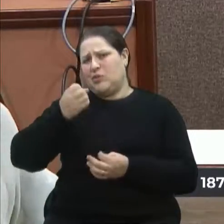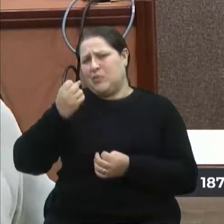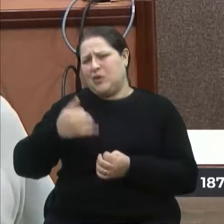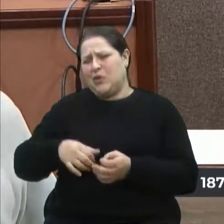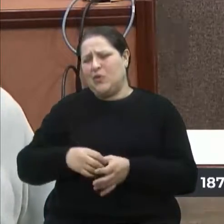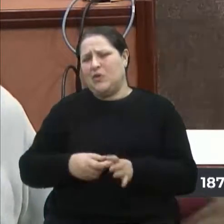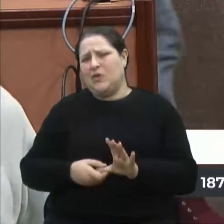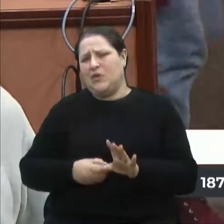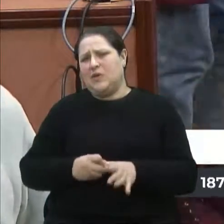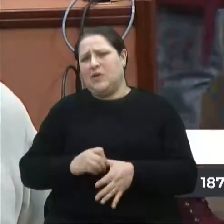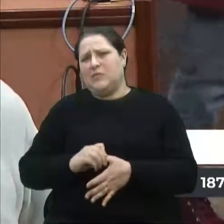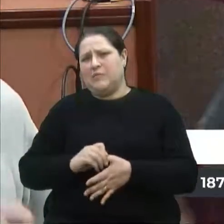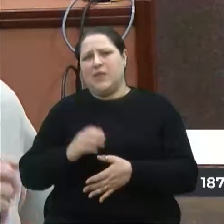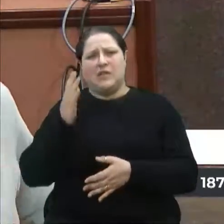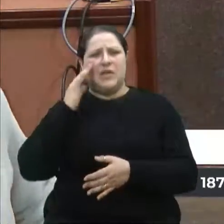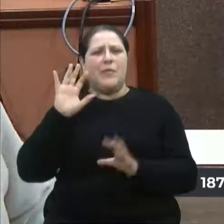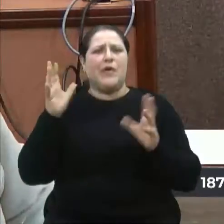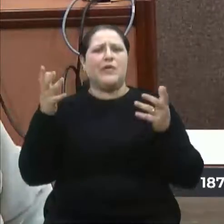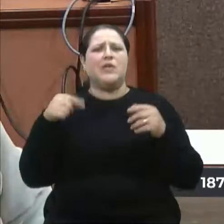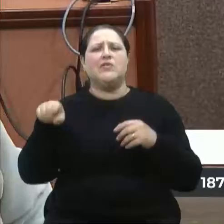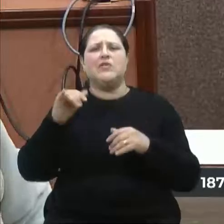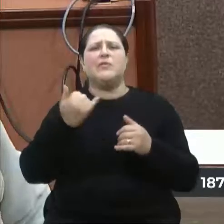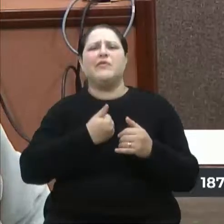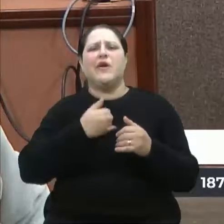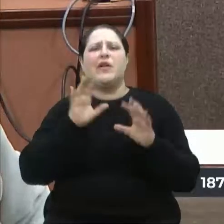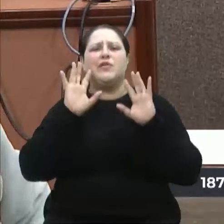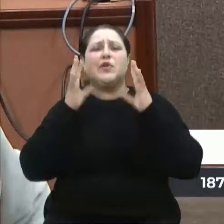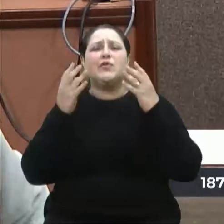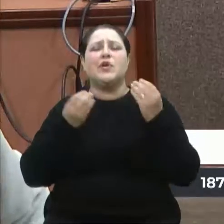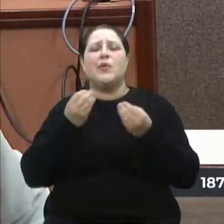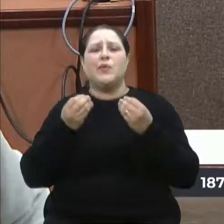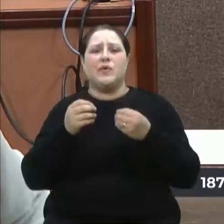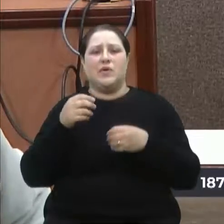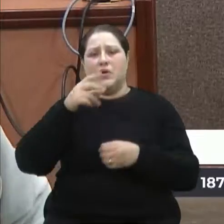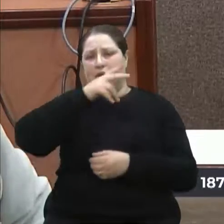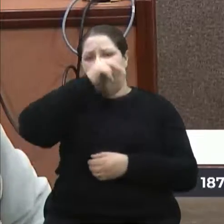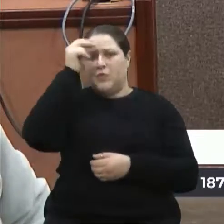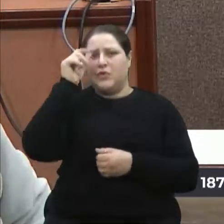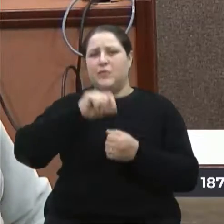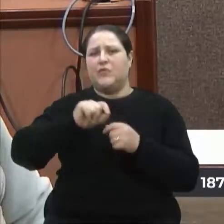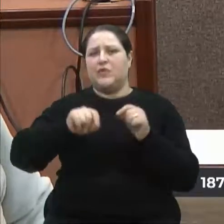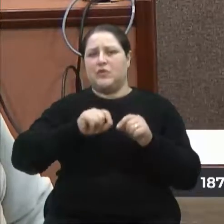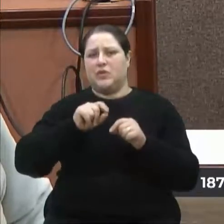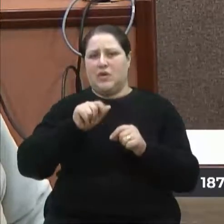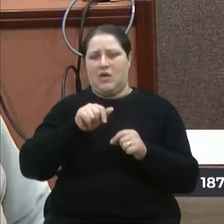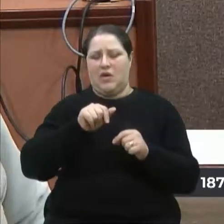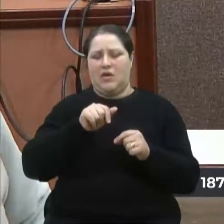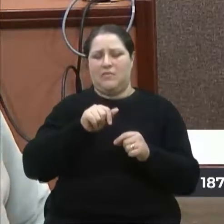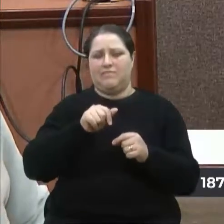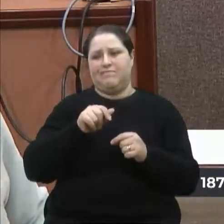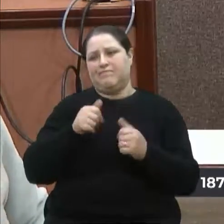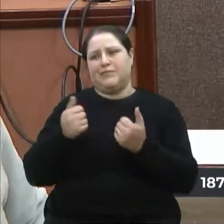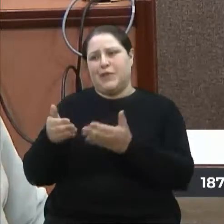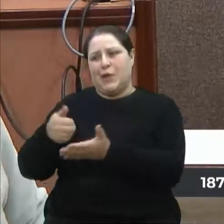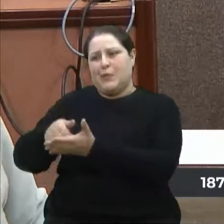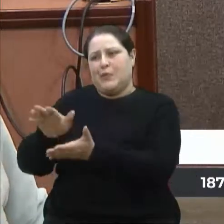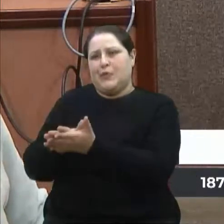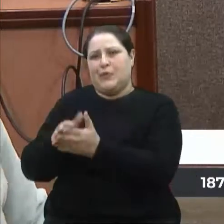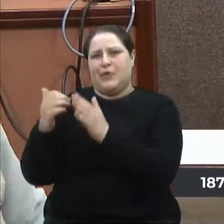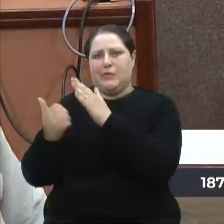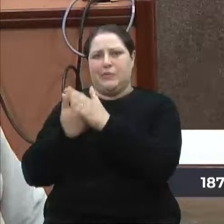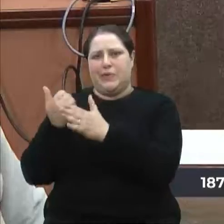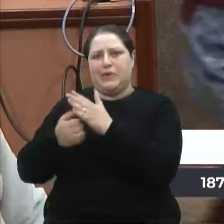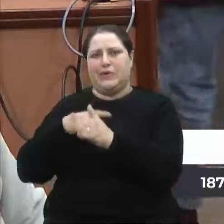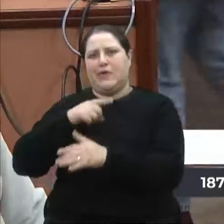que está acontecendo, mas aí me digam qual é a solução. Bom, o que o município pode fazer? Pode penalizar essas empresas que não estão ou que estão com